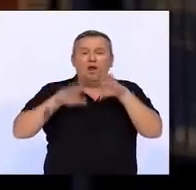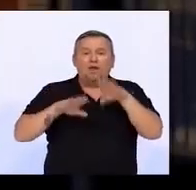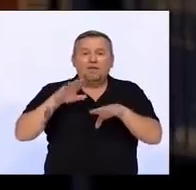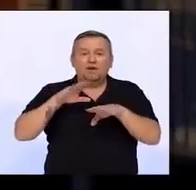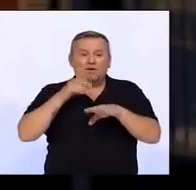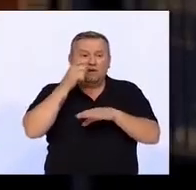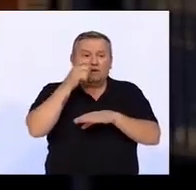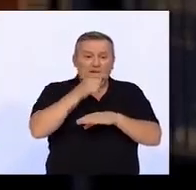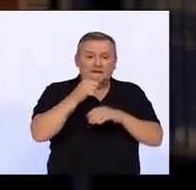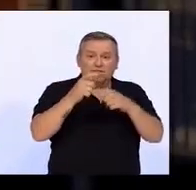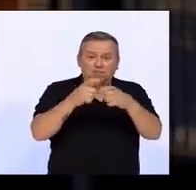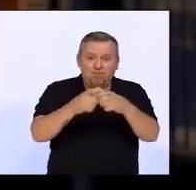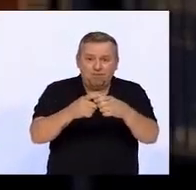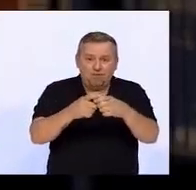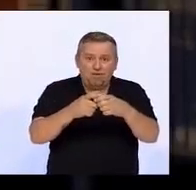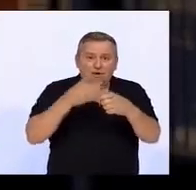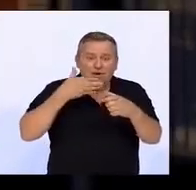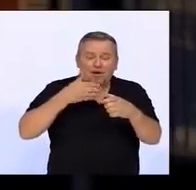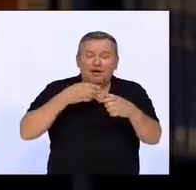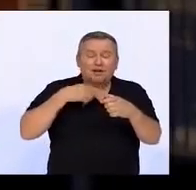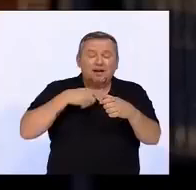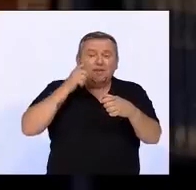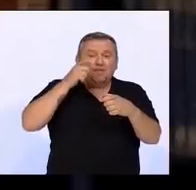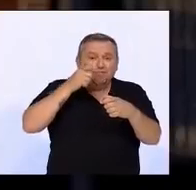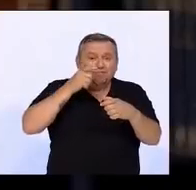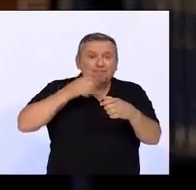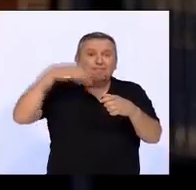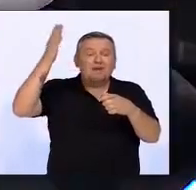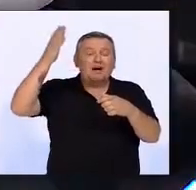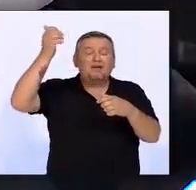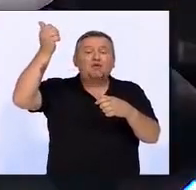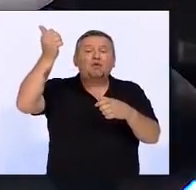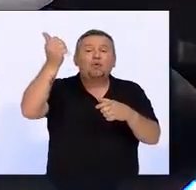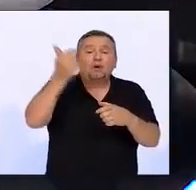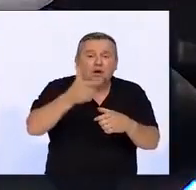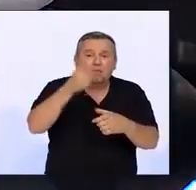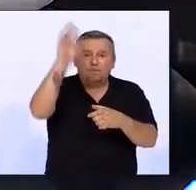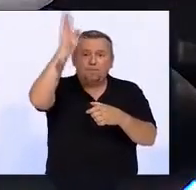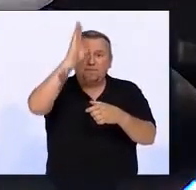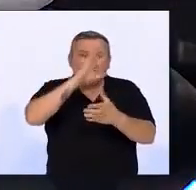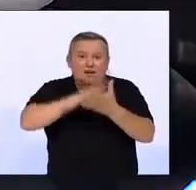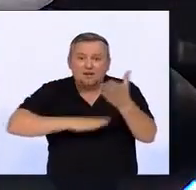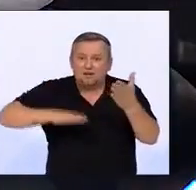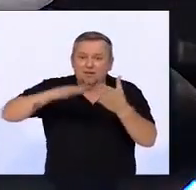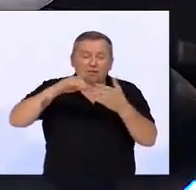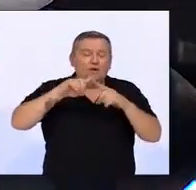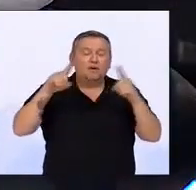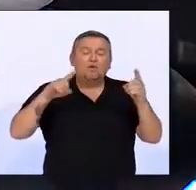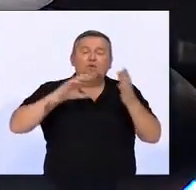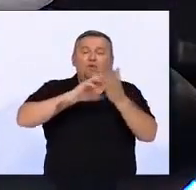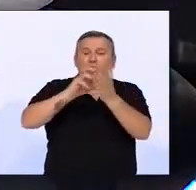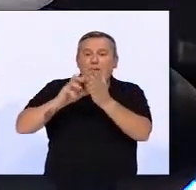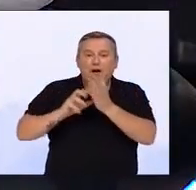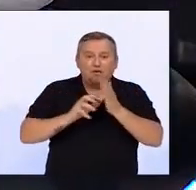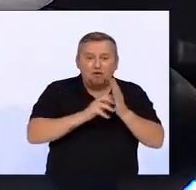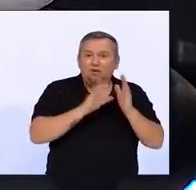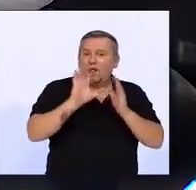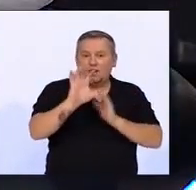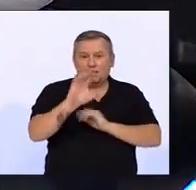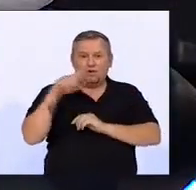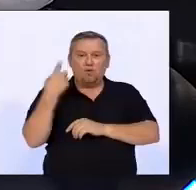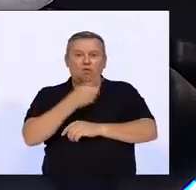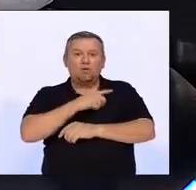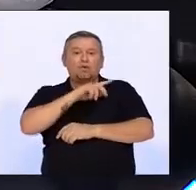que o interesse nacional. E isto não é uma questão do PMDB, isso é uma questão de todo o sistema partidário que, definitivamente, como